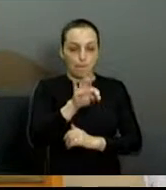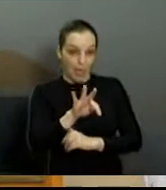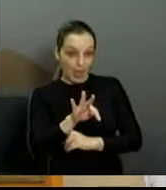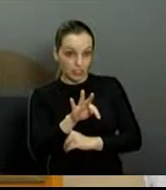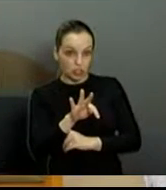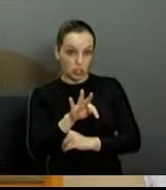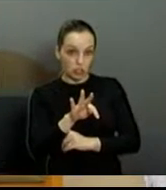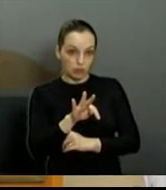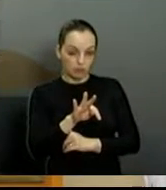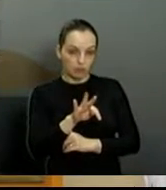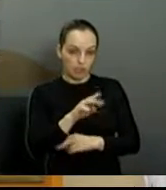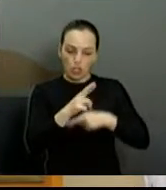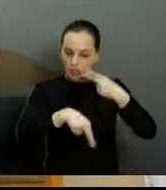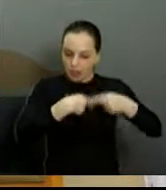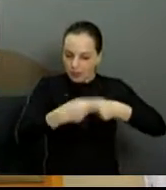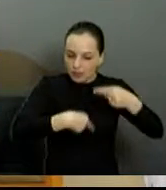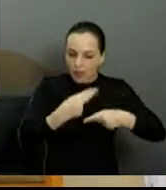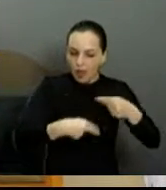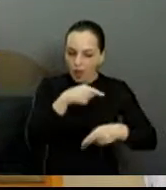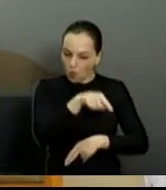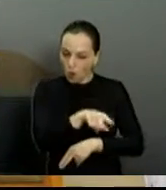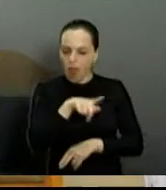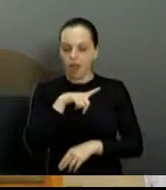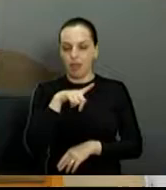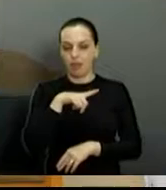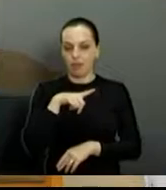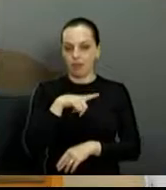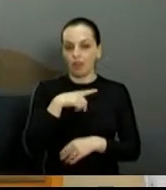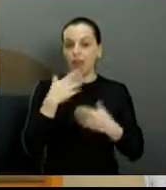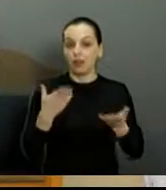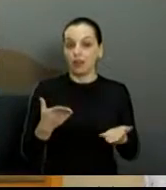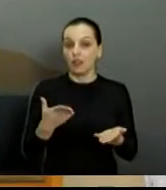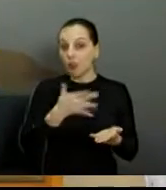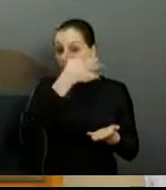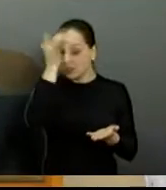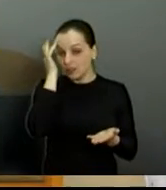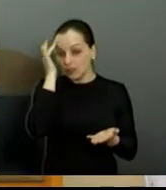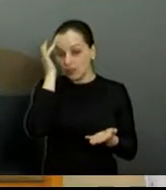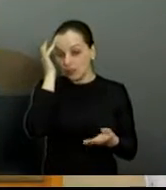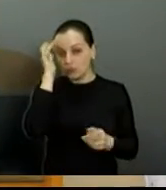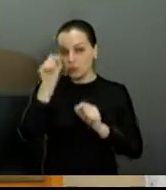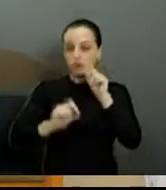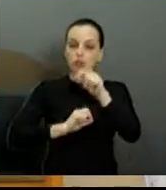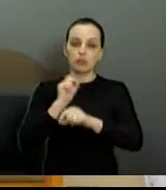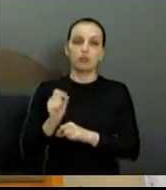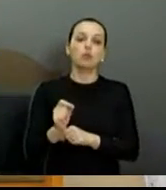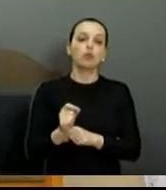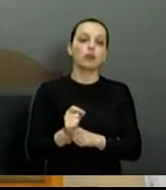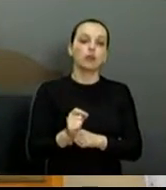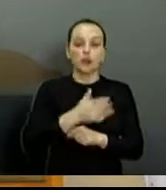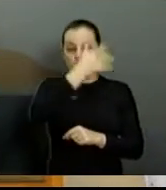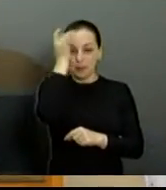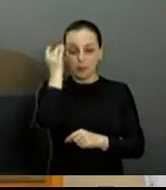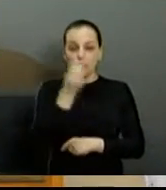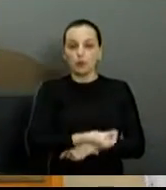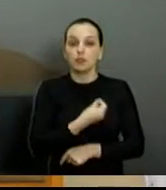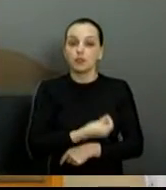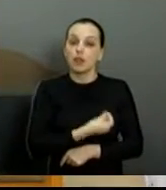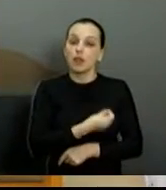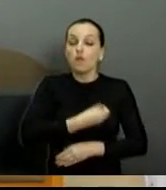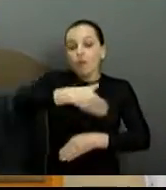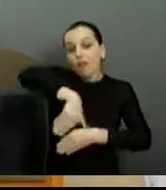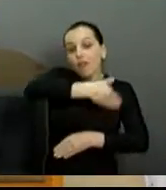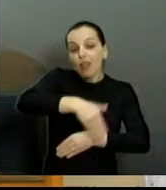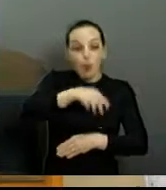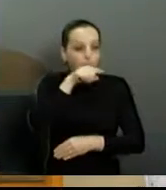entre a 15 e 14 ali esses mesmos irmãos que tá de rua que está na praça estão morando